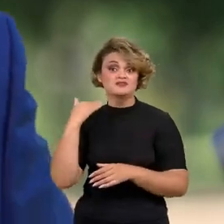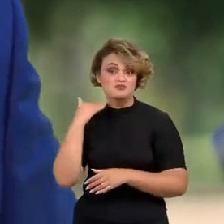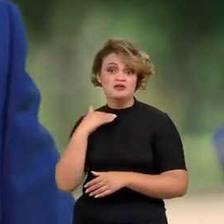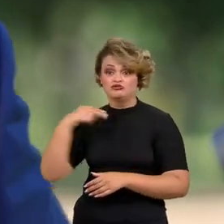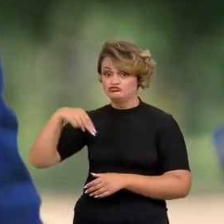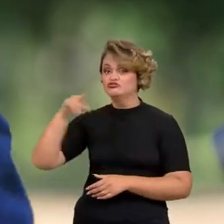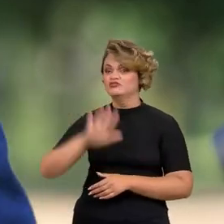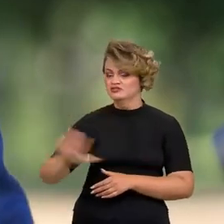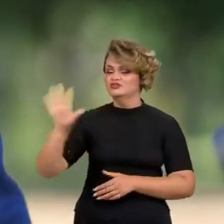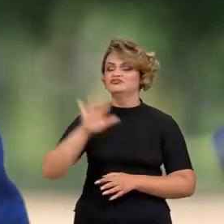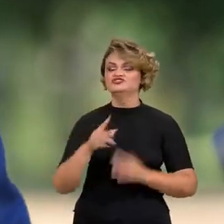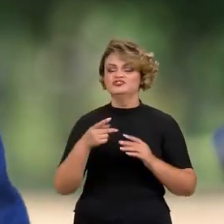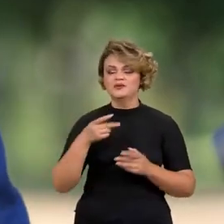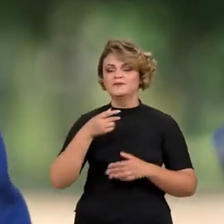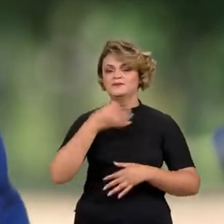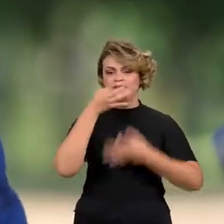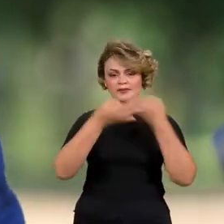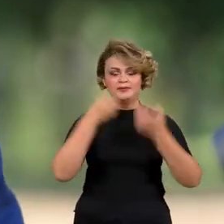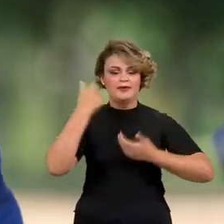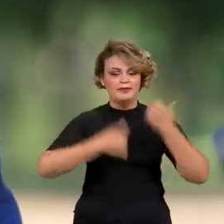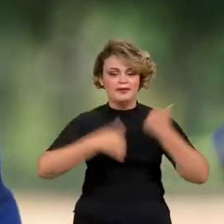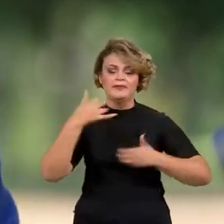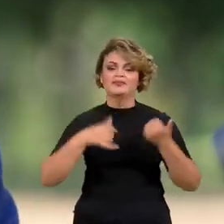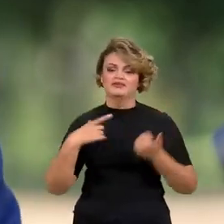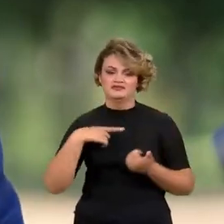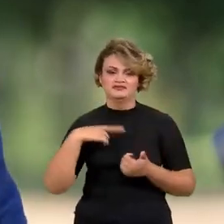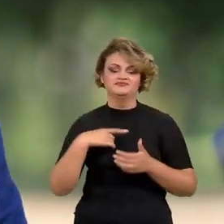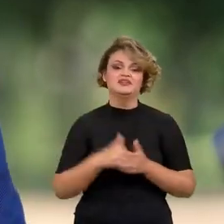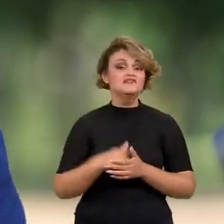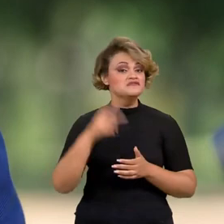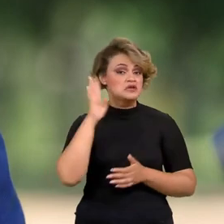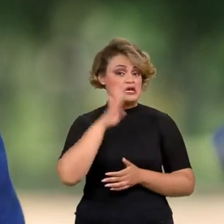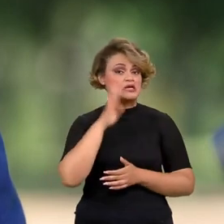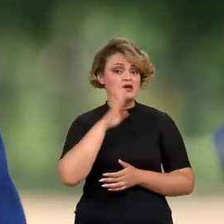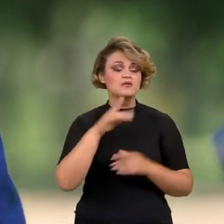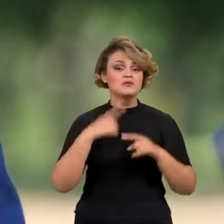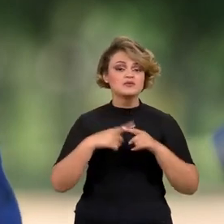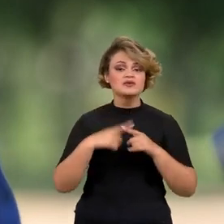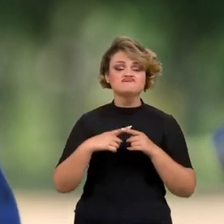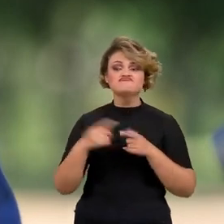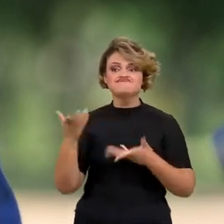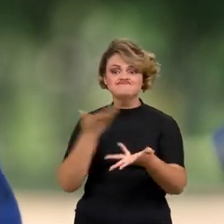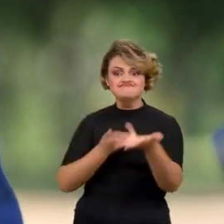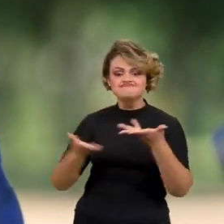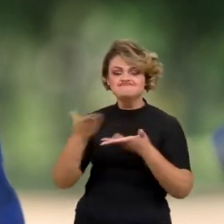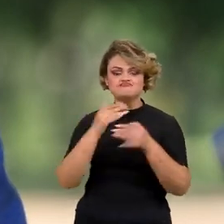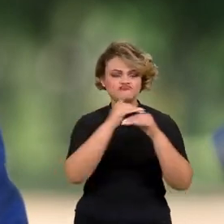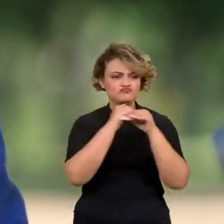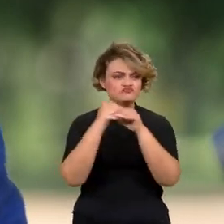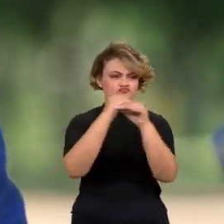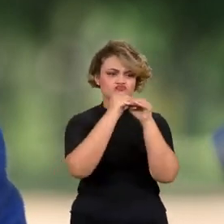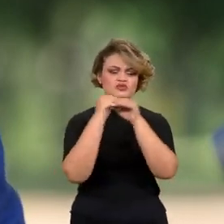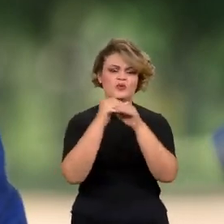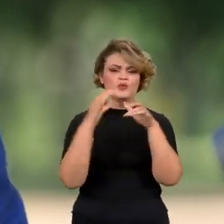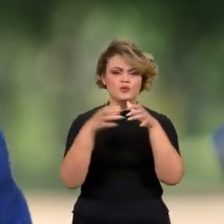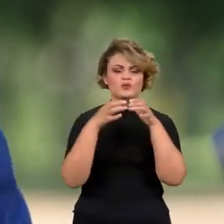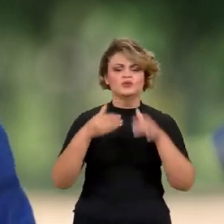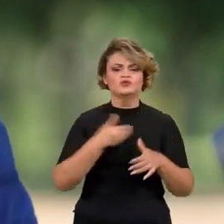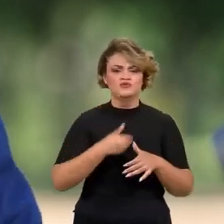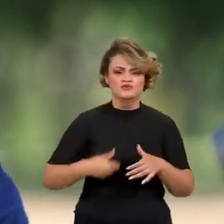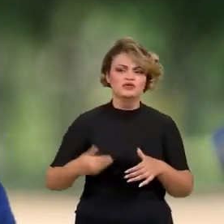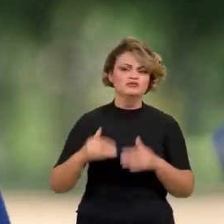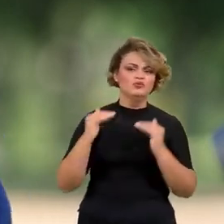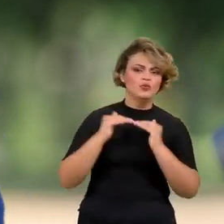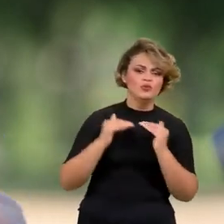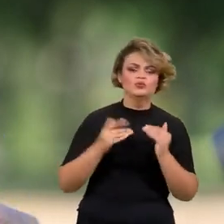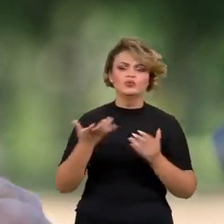olha e foi muito interessante porque a gente deu uma harmonizada na equipe do governo ou seja porque muitas